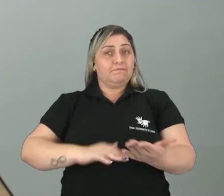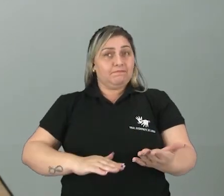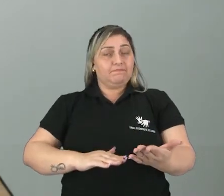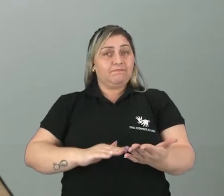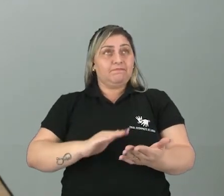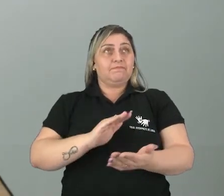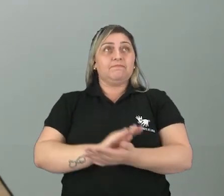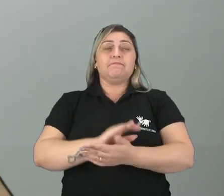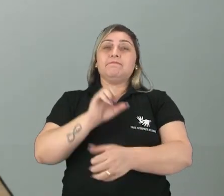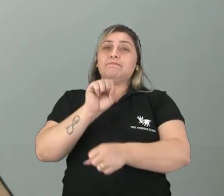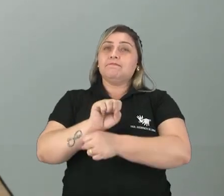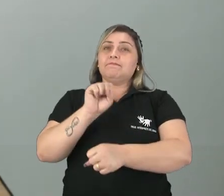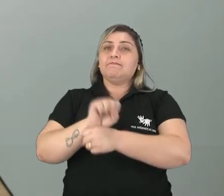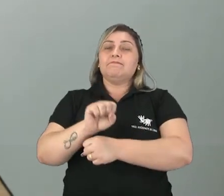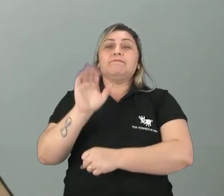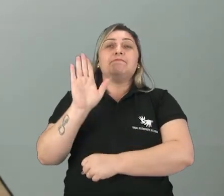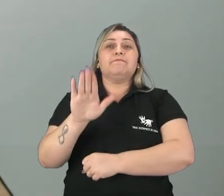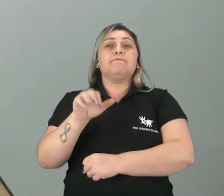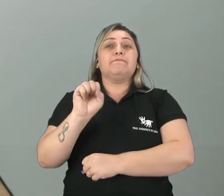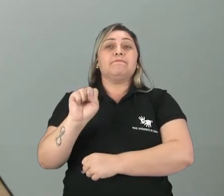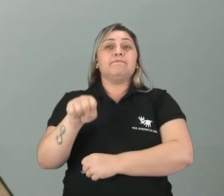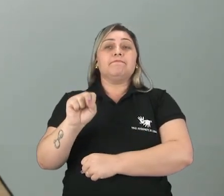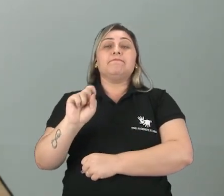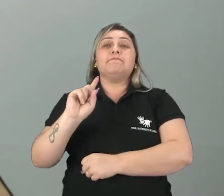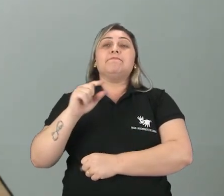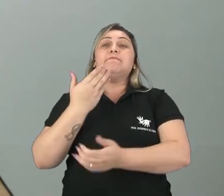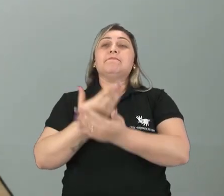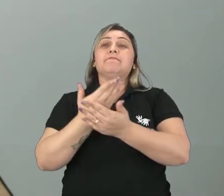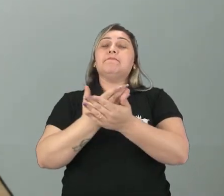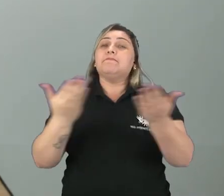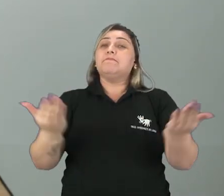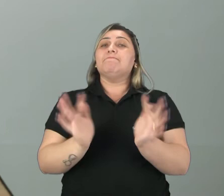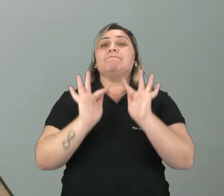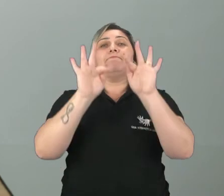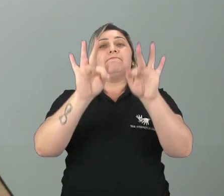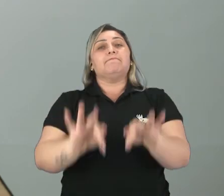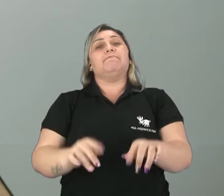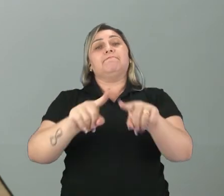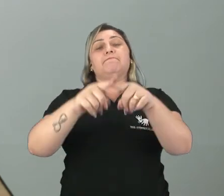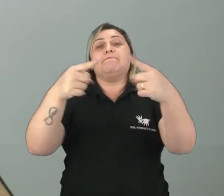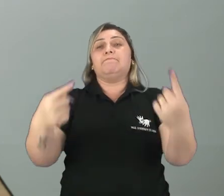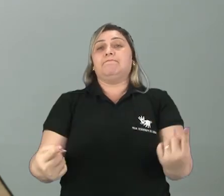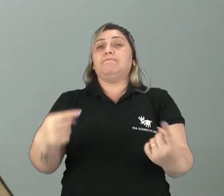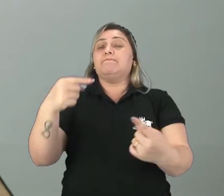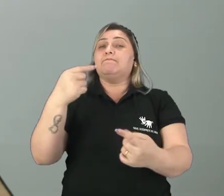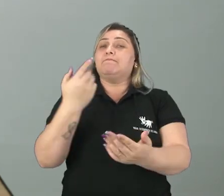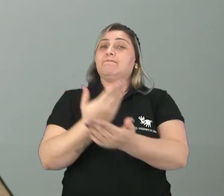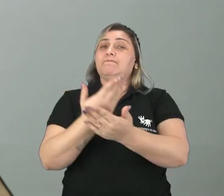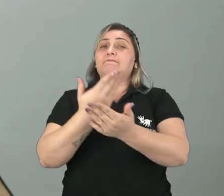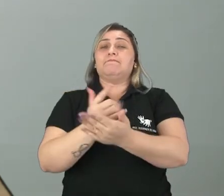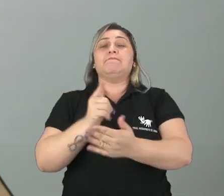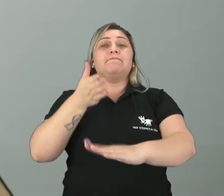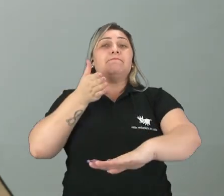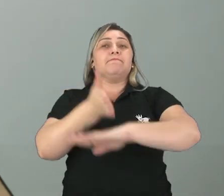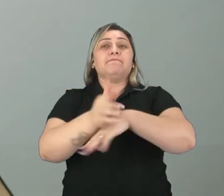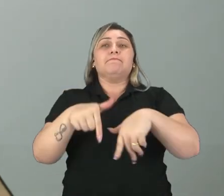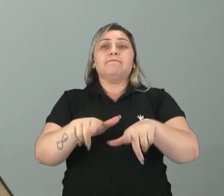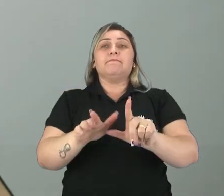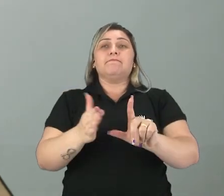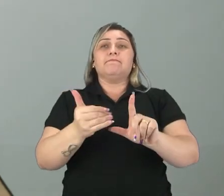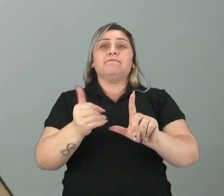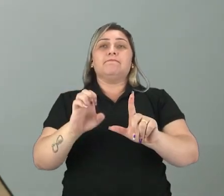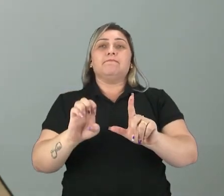atividade e espero que sim a nossa aula de hoje chegou sim mas para esta e outras aulas